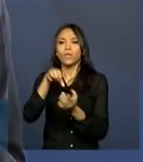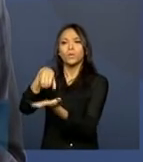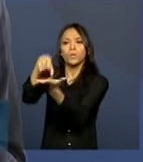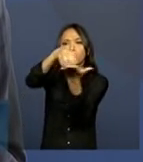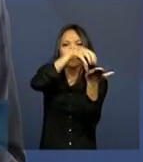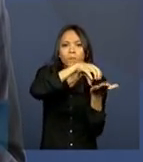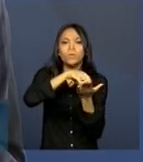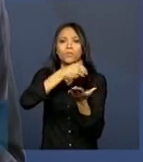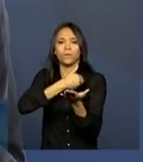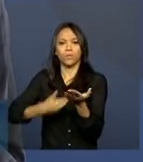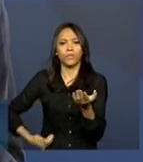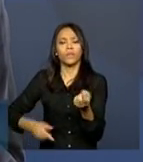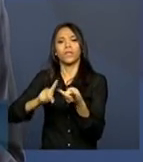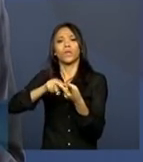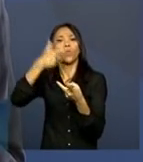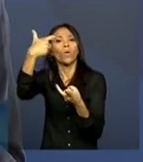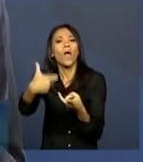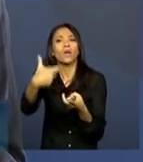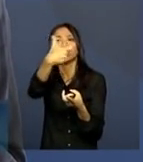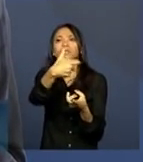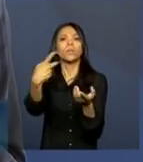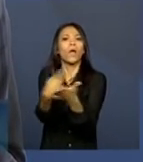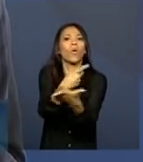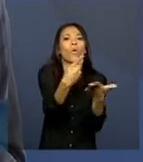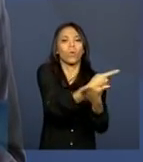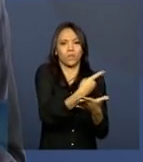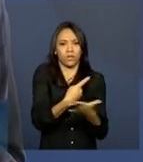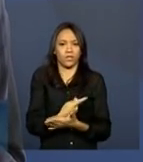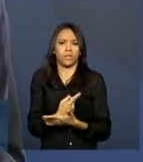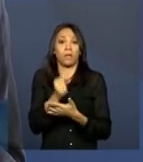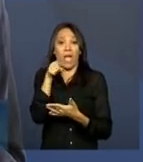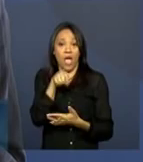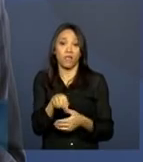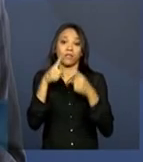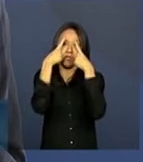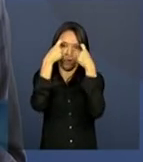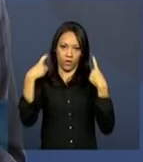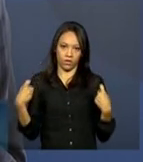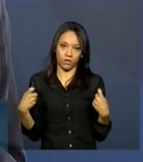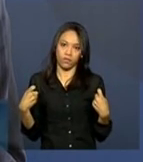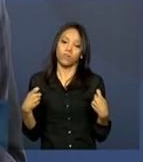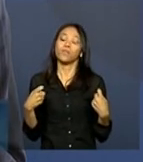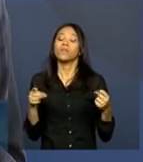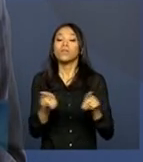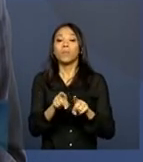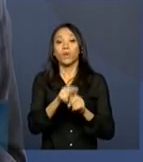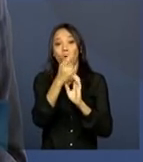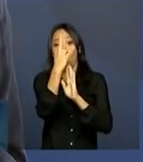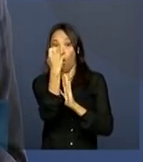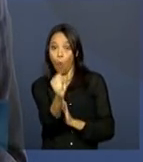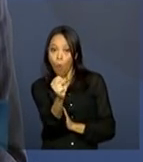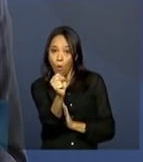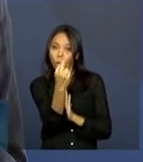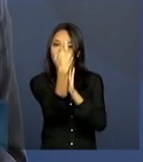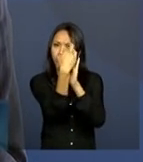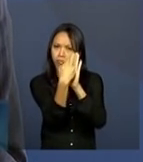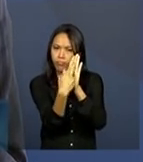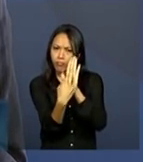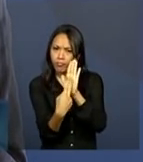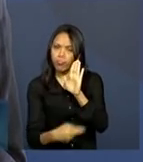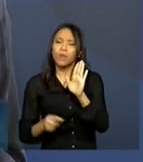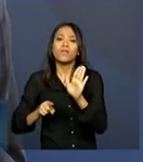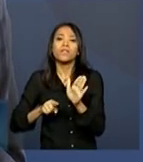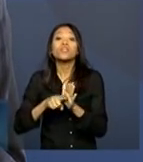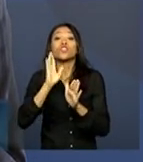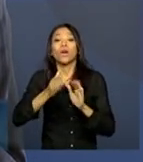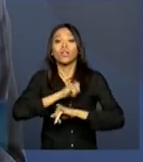locais e autores Associados àquelas condutas criminosas os oito relatórios preliminares de pesquisa divulgados a partir de